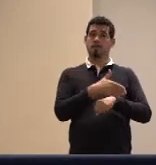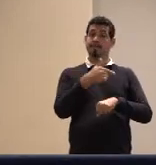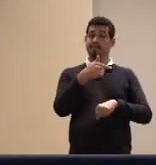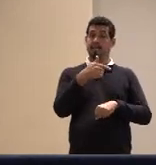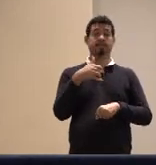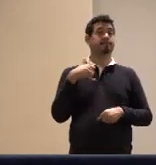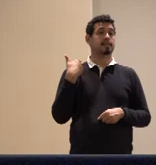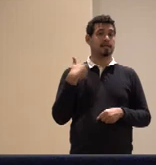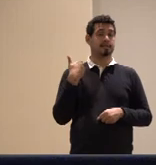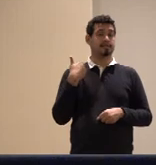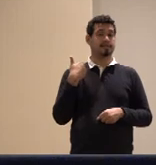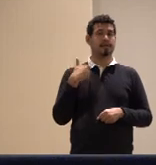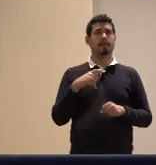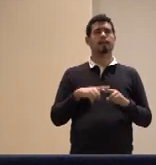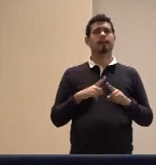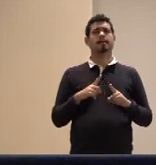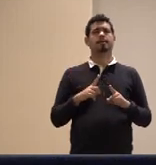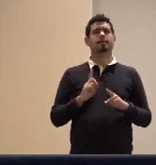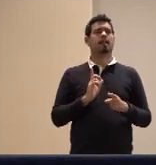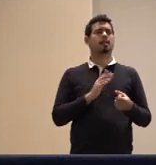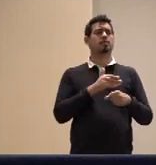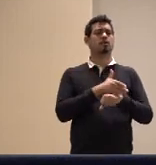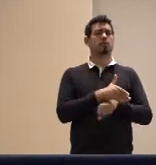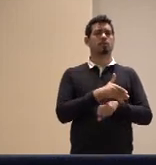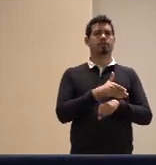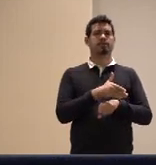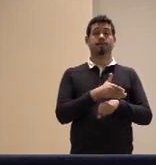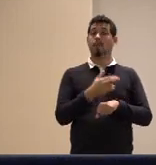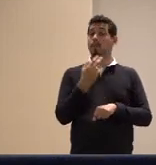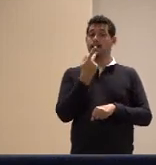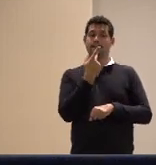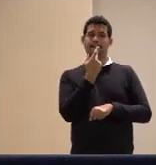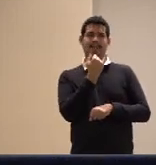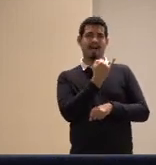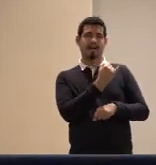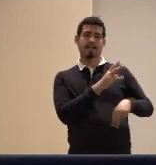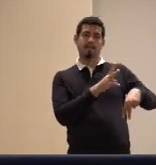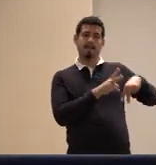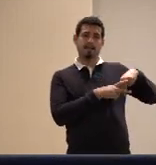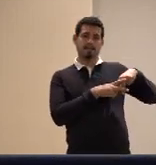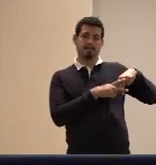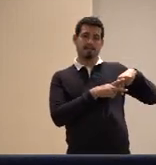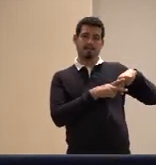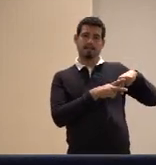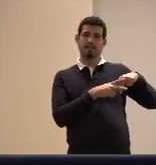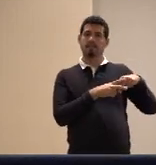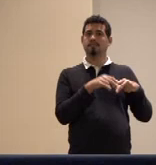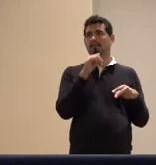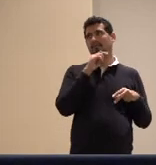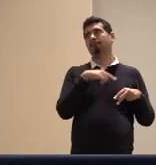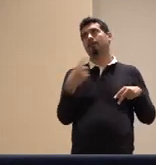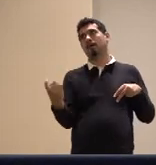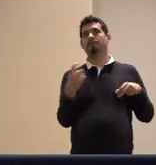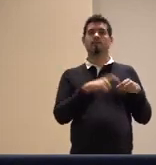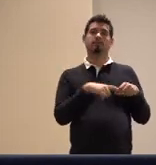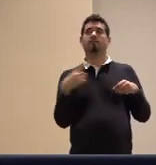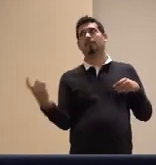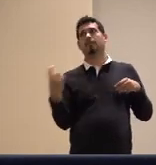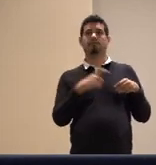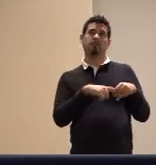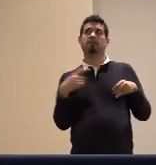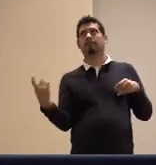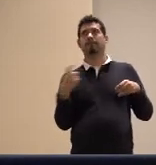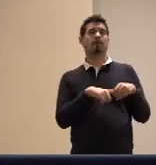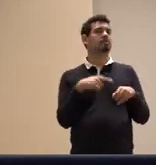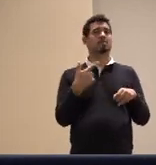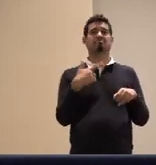7, e ele entrou pela... O pai dele está preso, sai e volta, então não tem referência nenhuma para